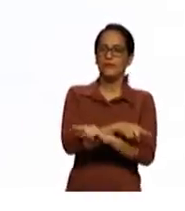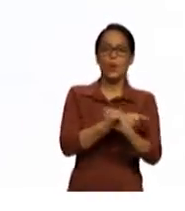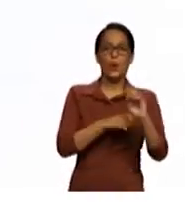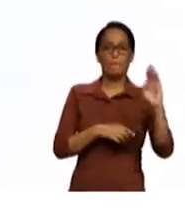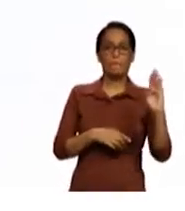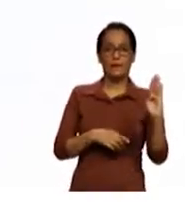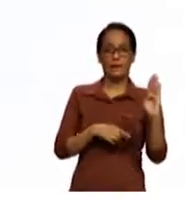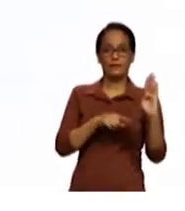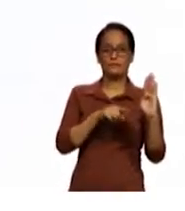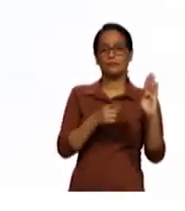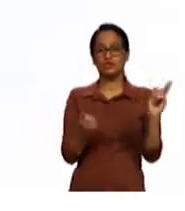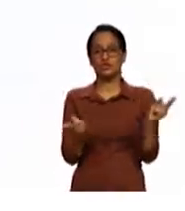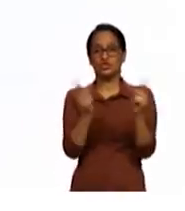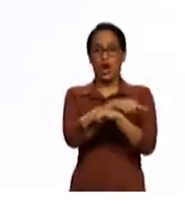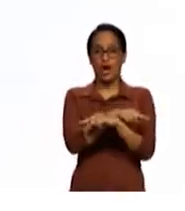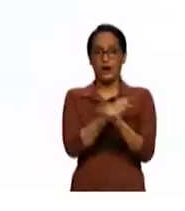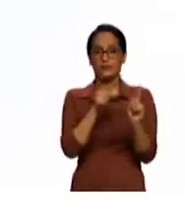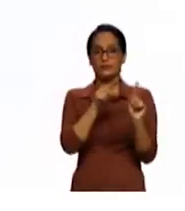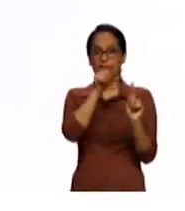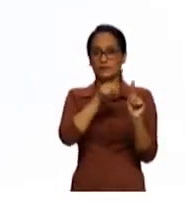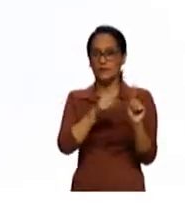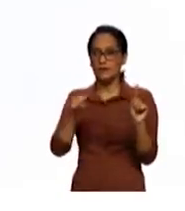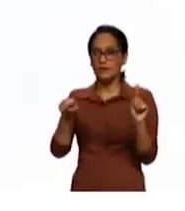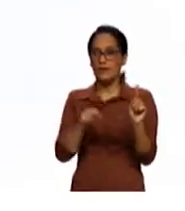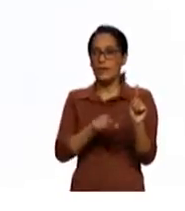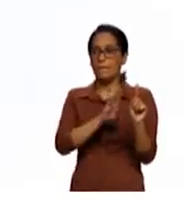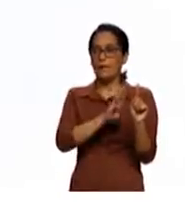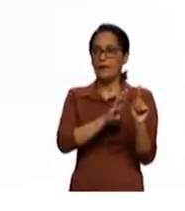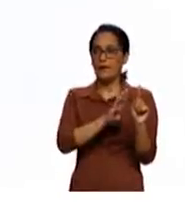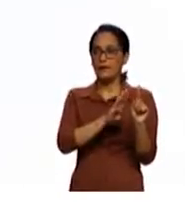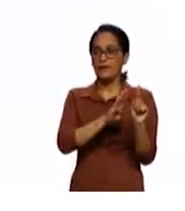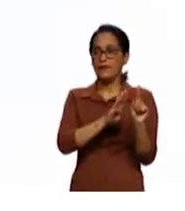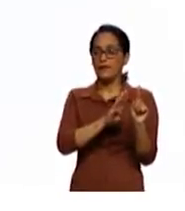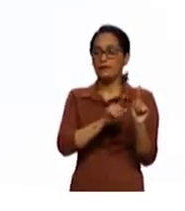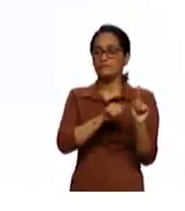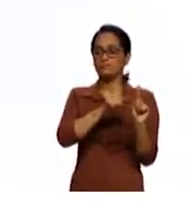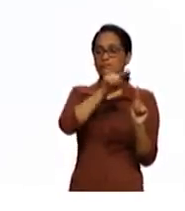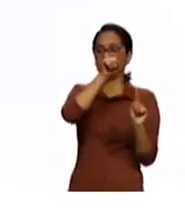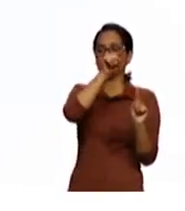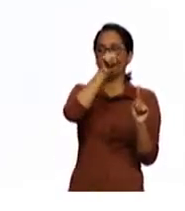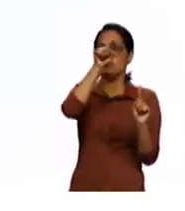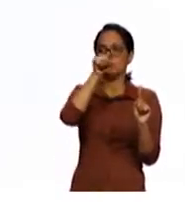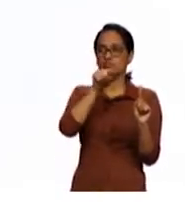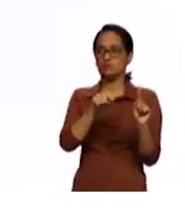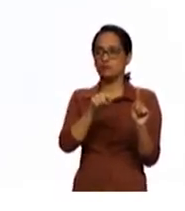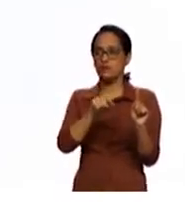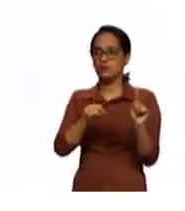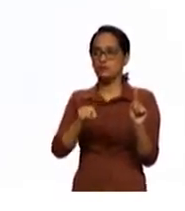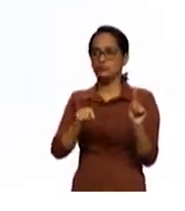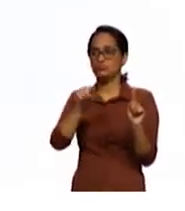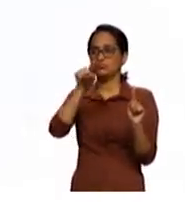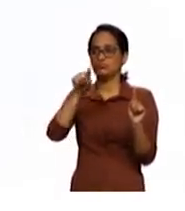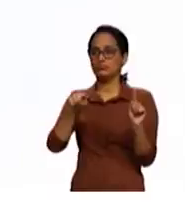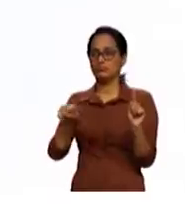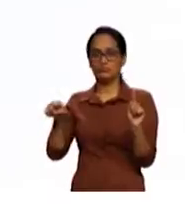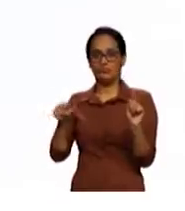Primeiro alto, segundo mais alto ainda, terceiro o mais baixo e o quarto um pouco